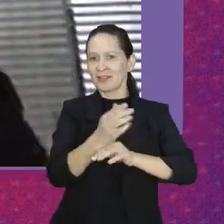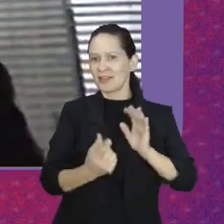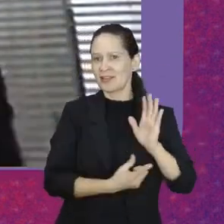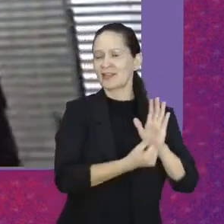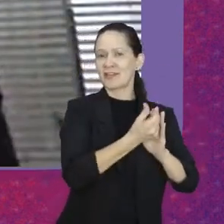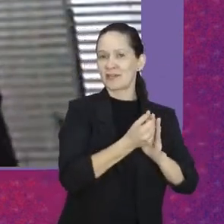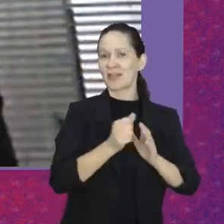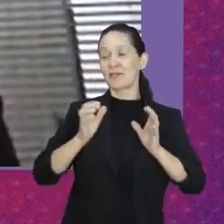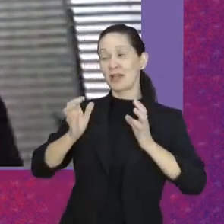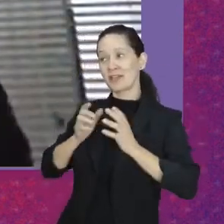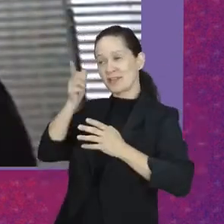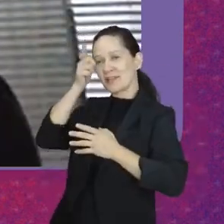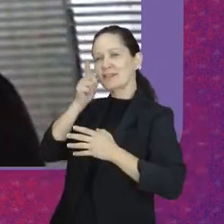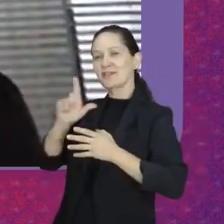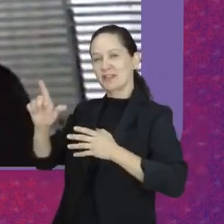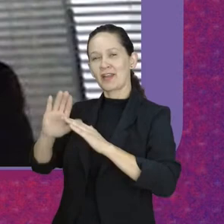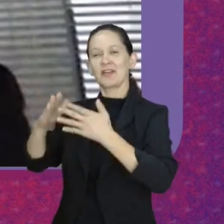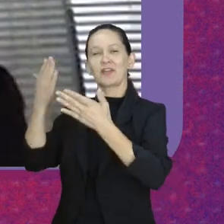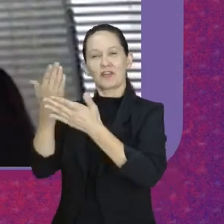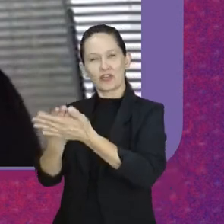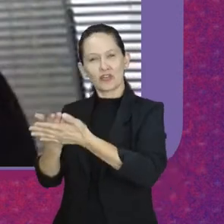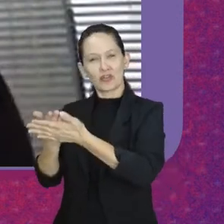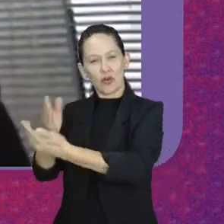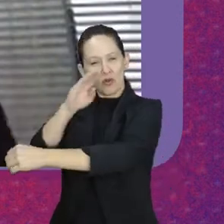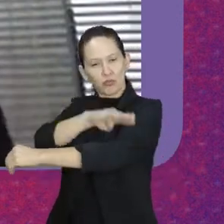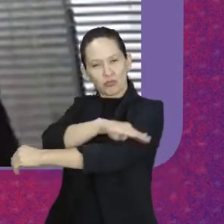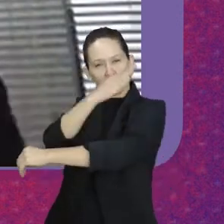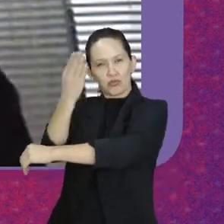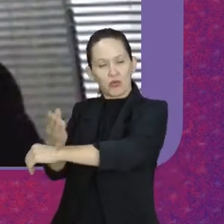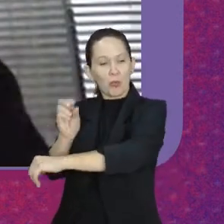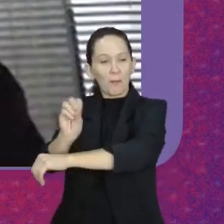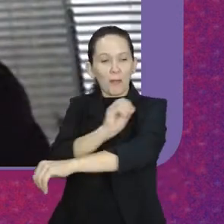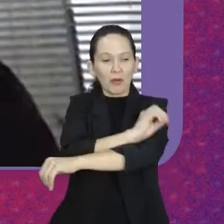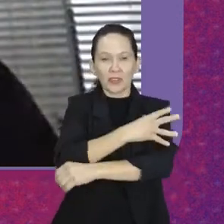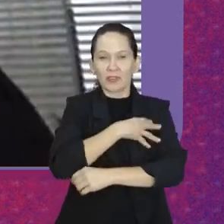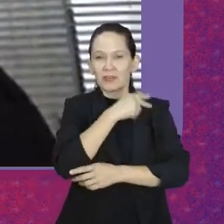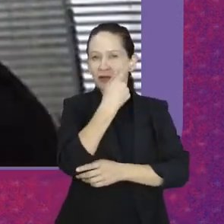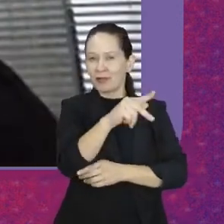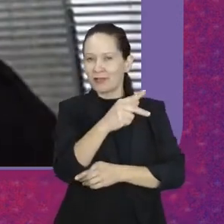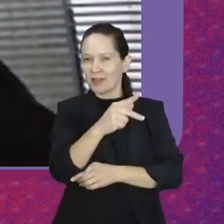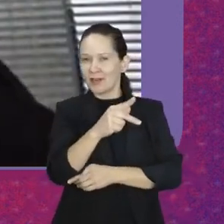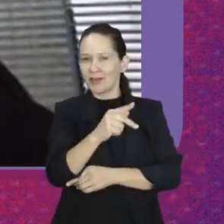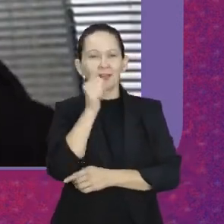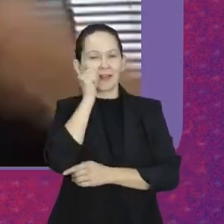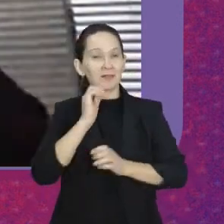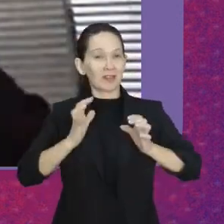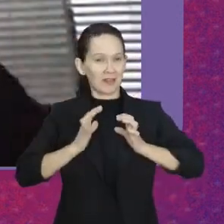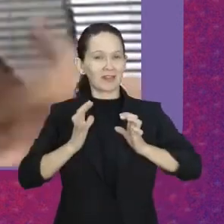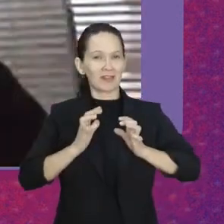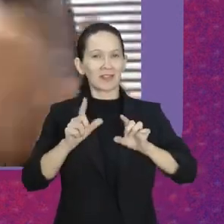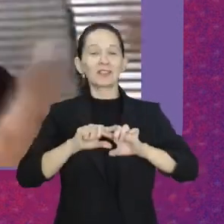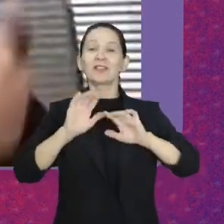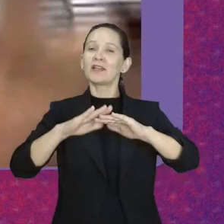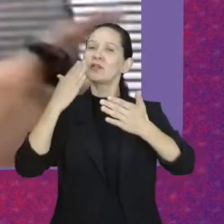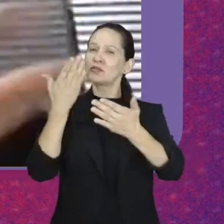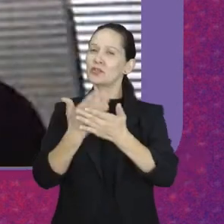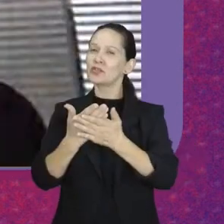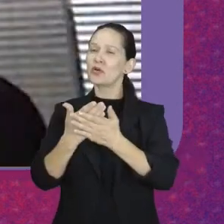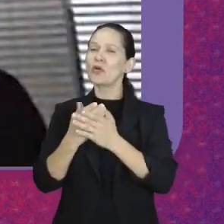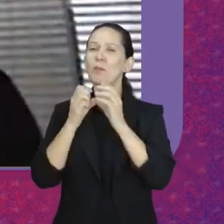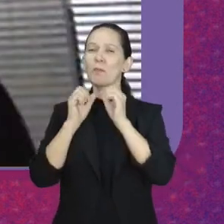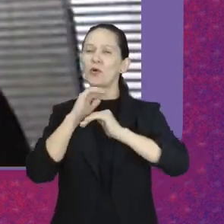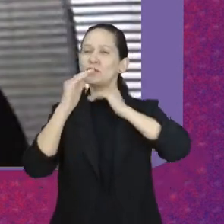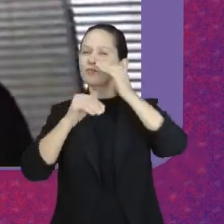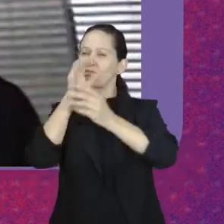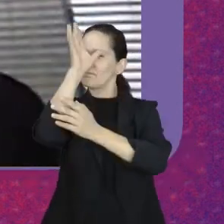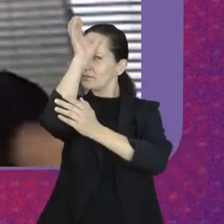aos recursos, né, inclusive tem escola de período integral, creche para os filhos, tem as escolas onde ela pode